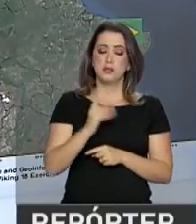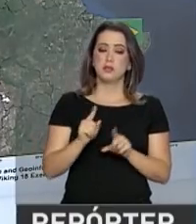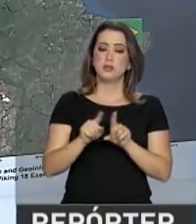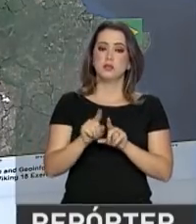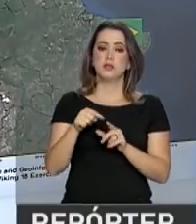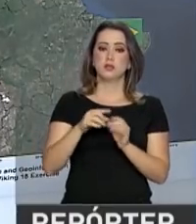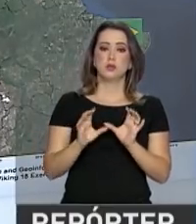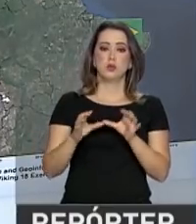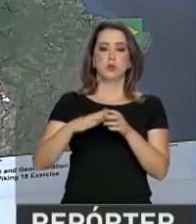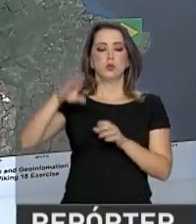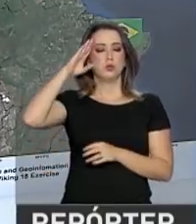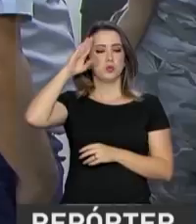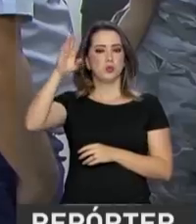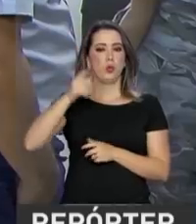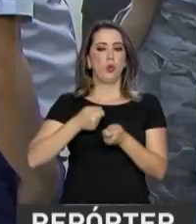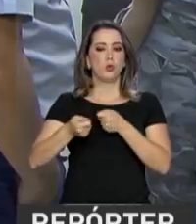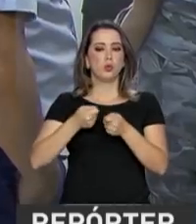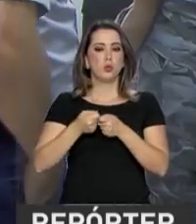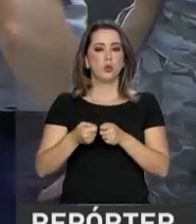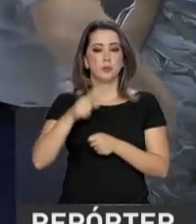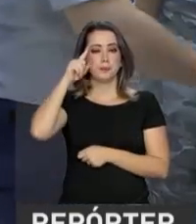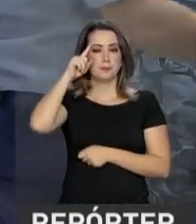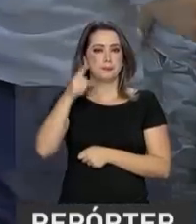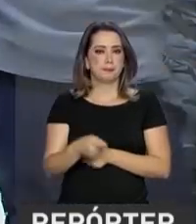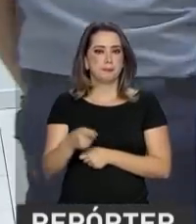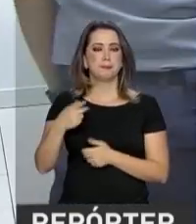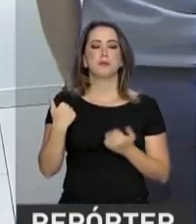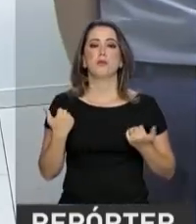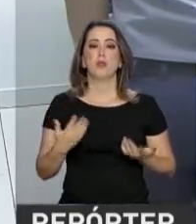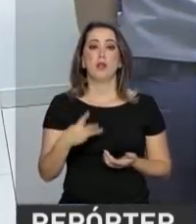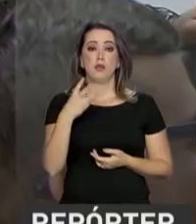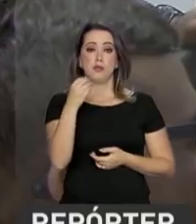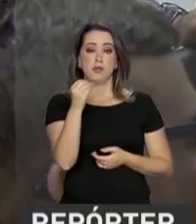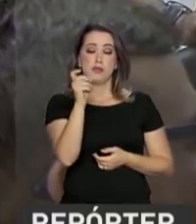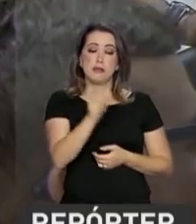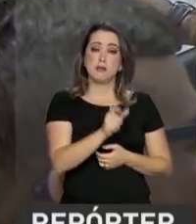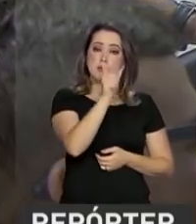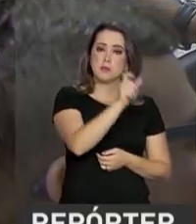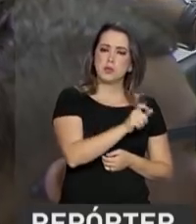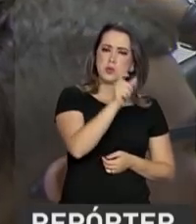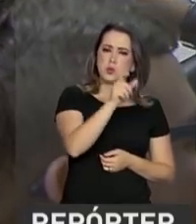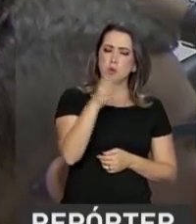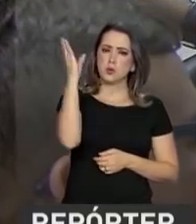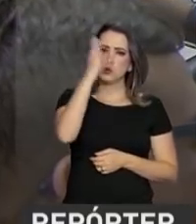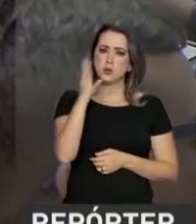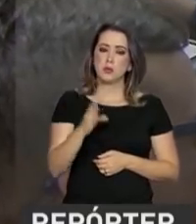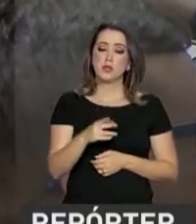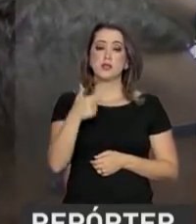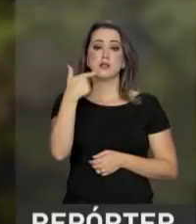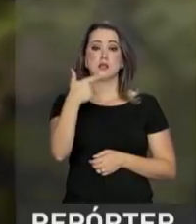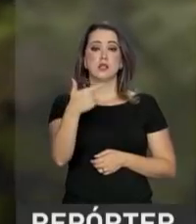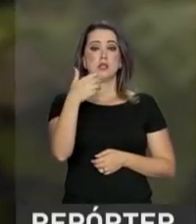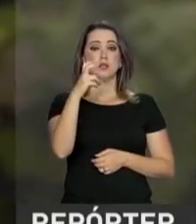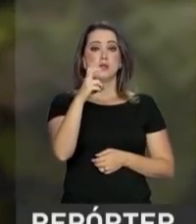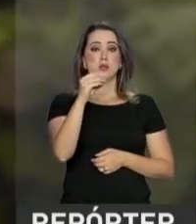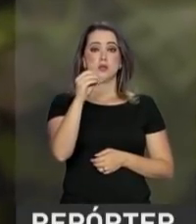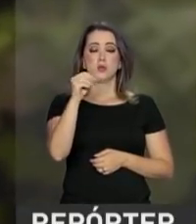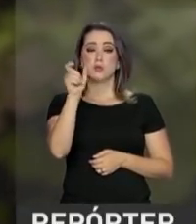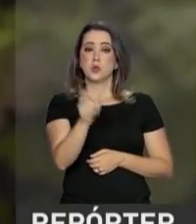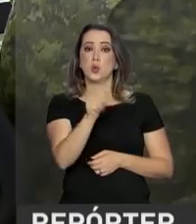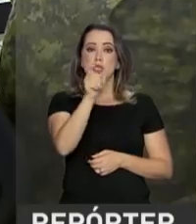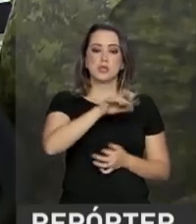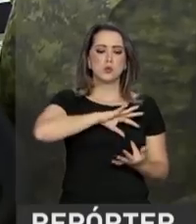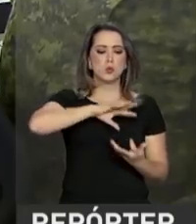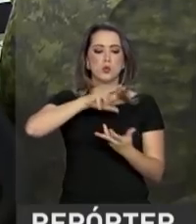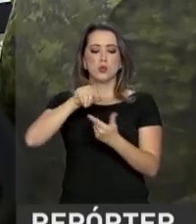sistema militar de comando e controle. São 300 participantes no Brasil e 2.500 em todo o mundo,